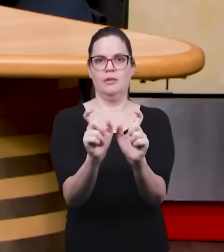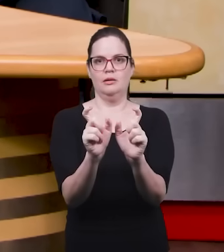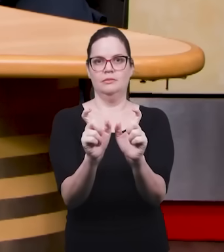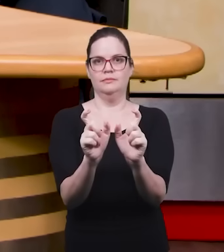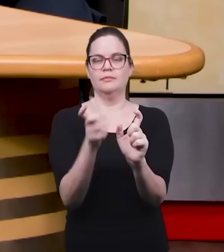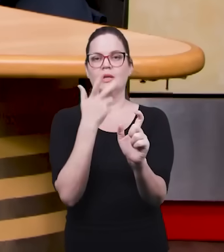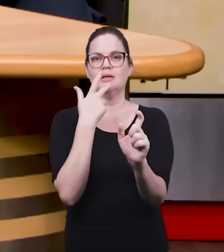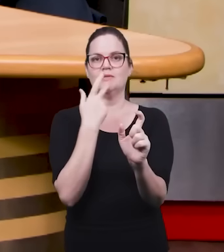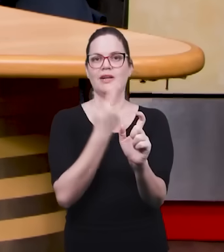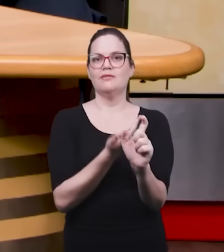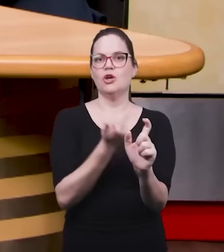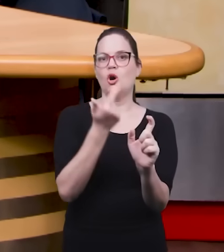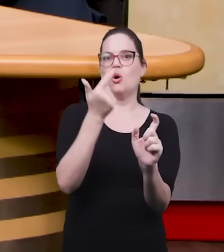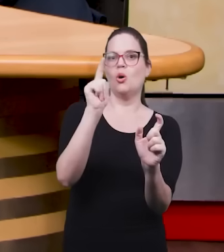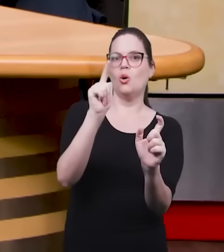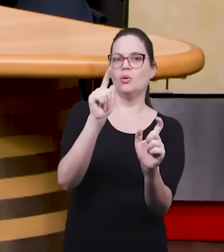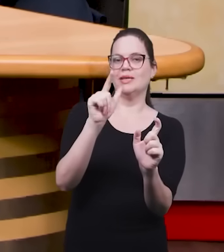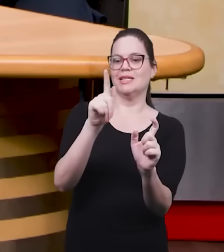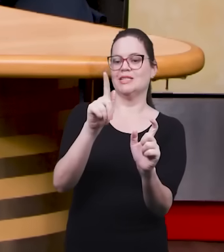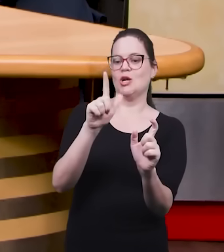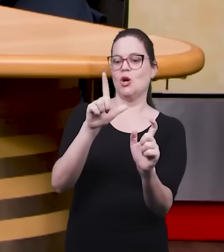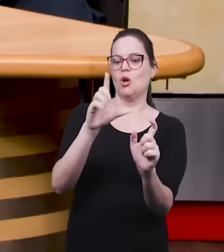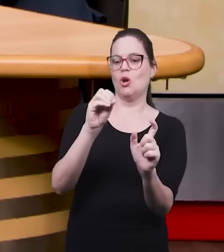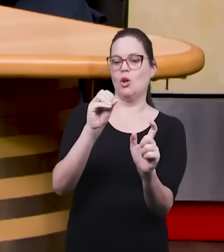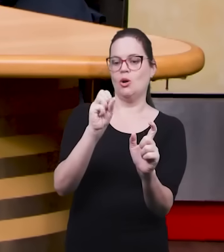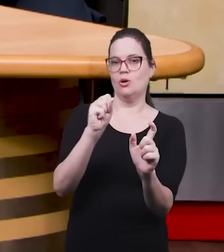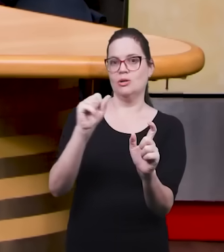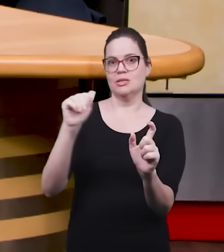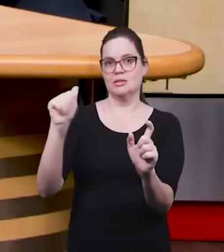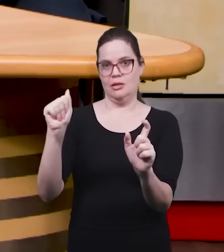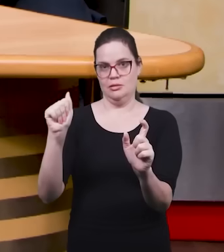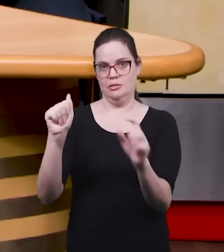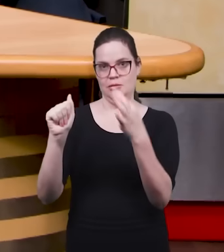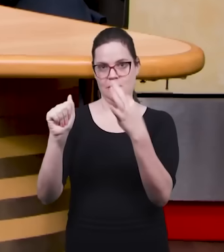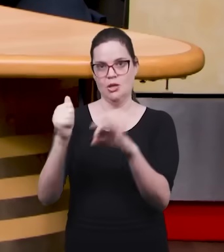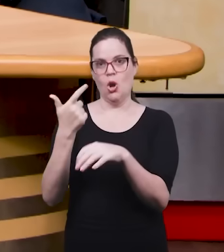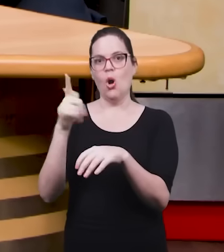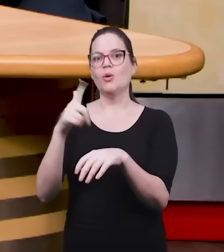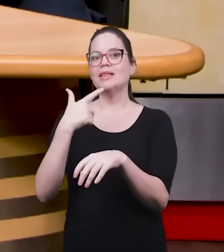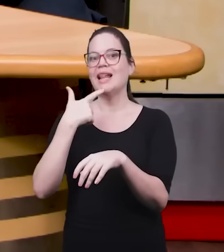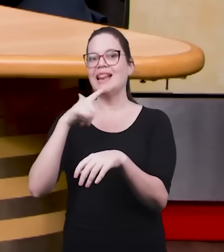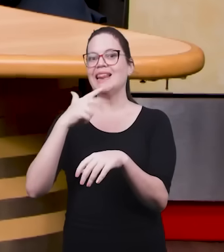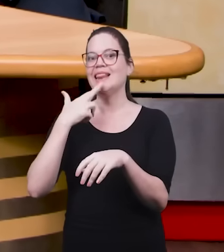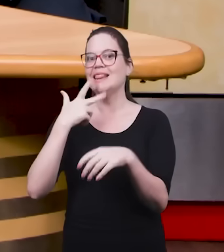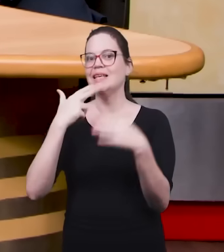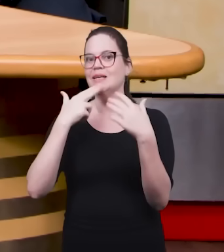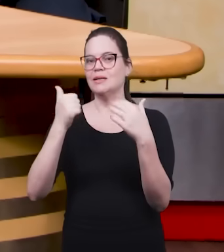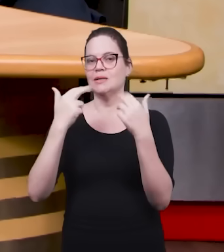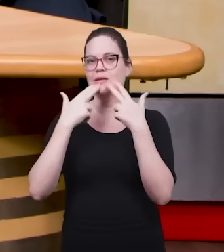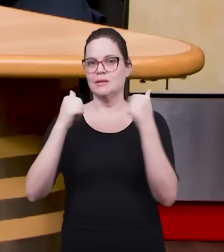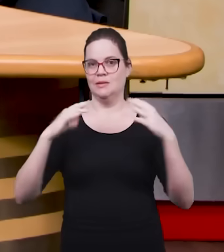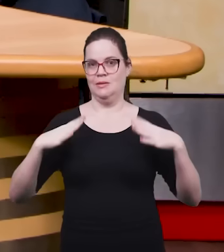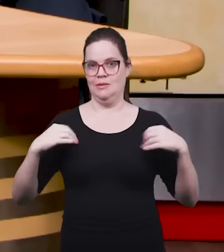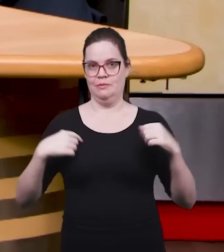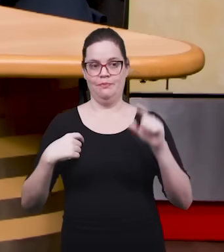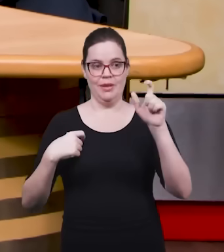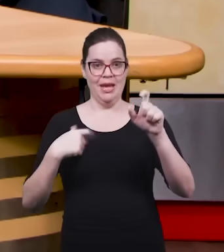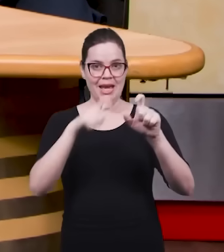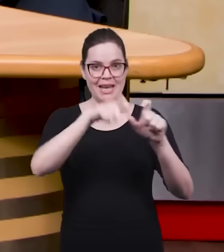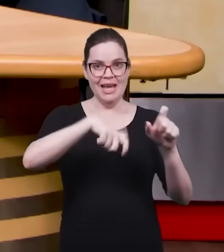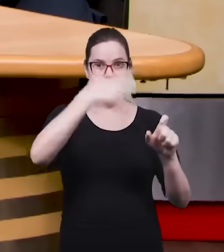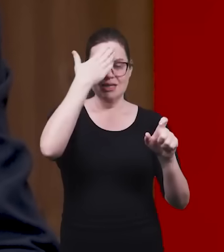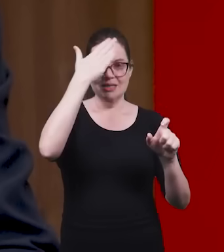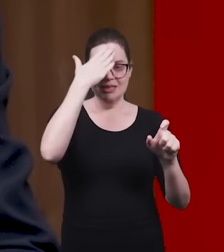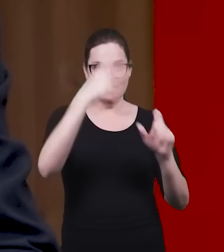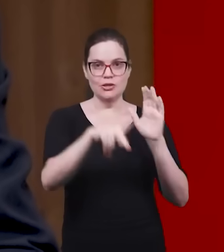E falavam noutras línguas, né? Glossa. Aí depois assim, e todos entendiam na sua própria língua. Continua, Marcelo. Então, quem